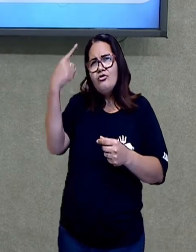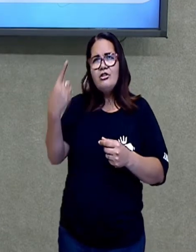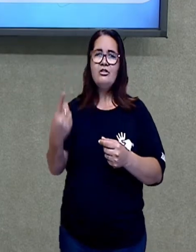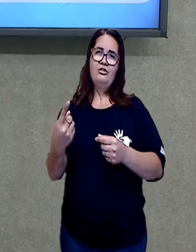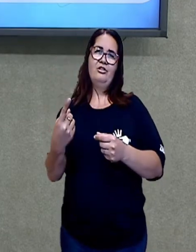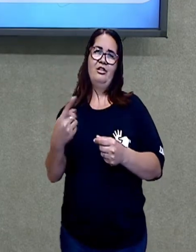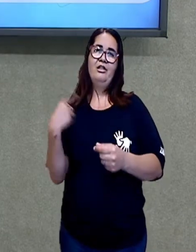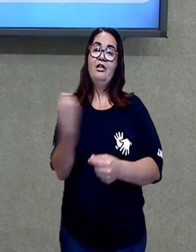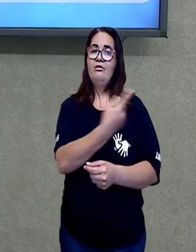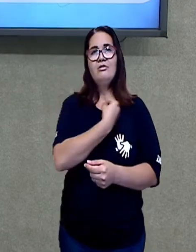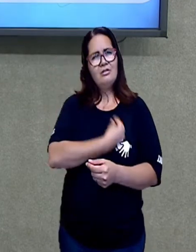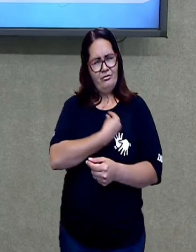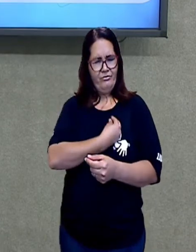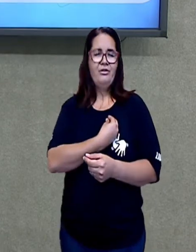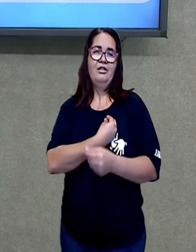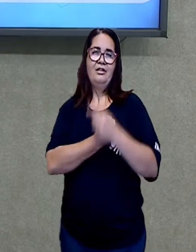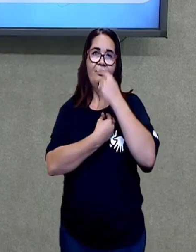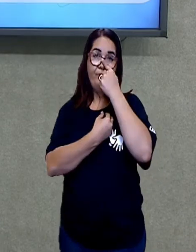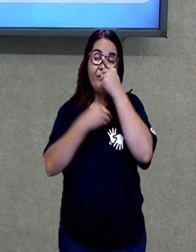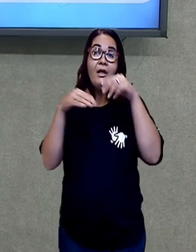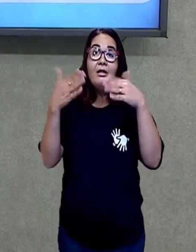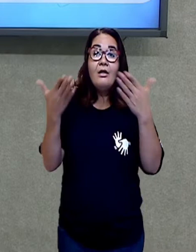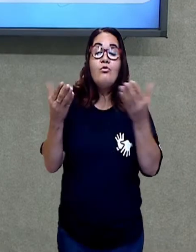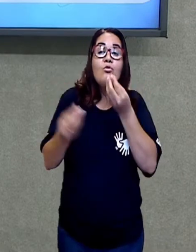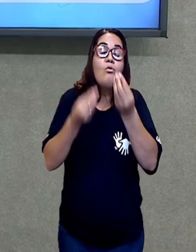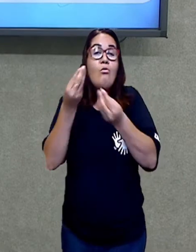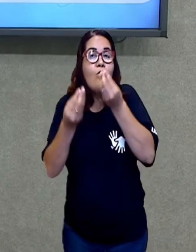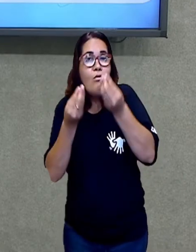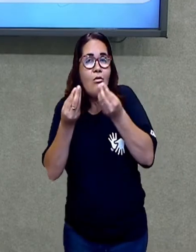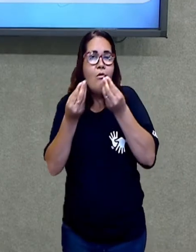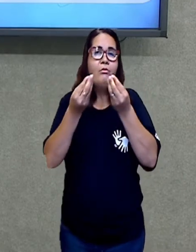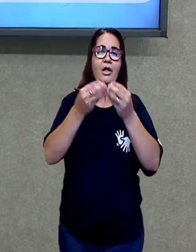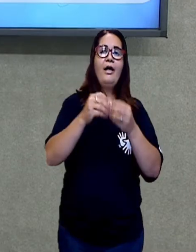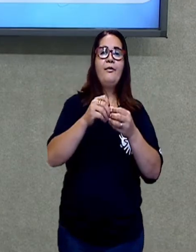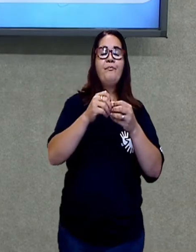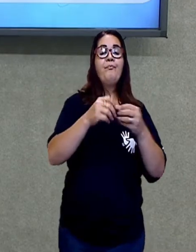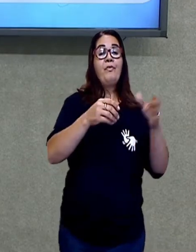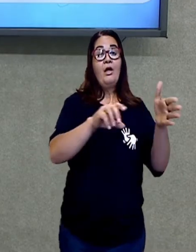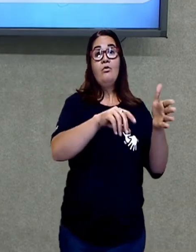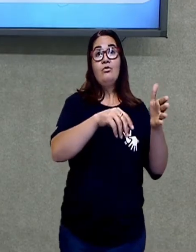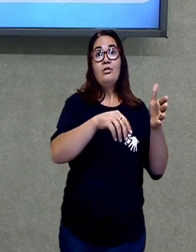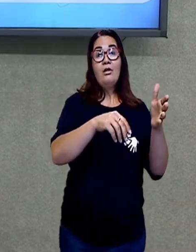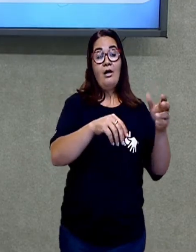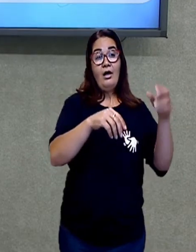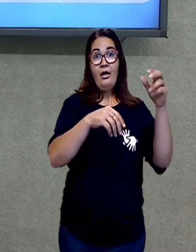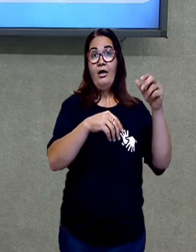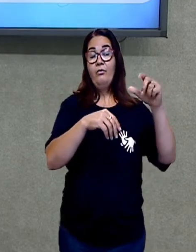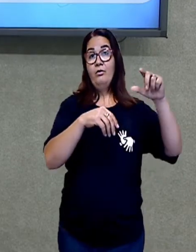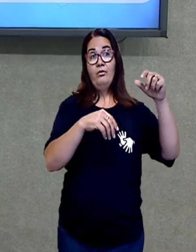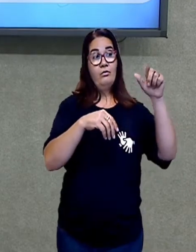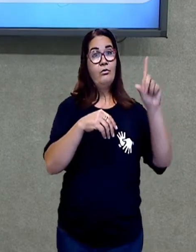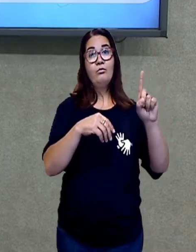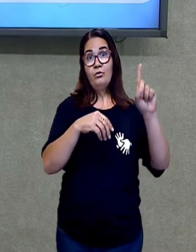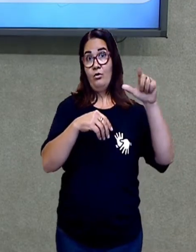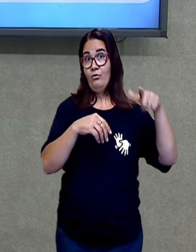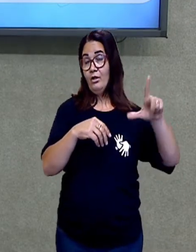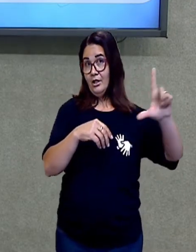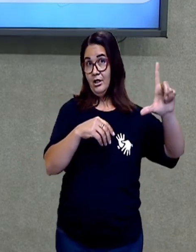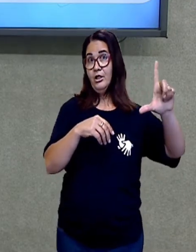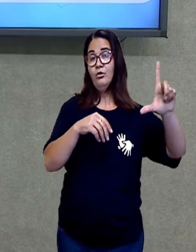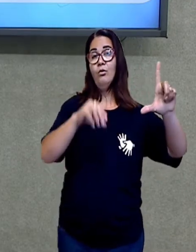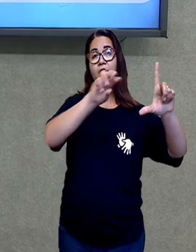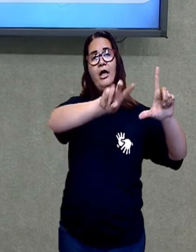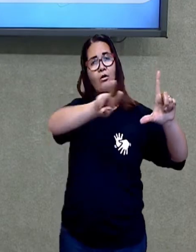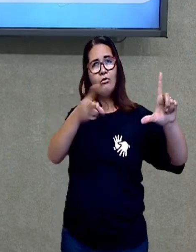são convertidos de litros para ml e outros elementos que são feitos, analisados somente com a sigla